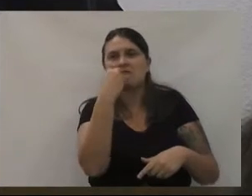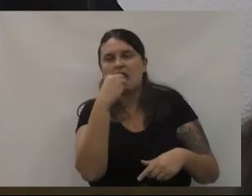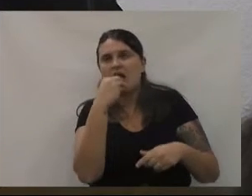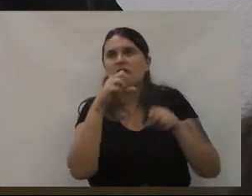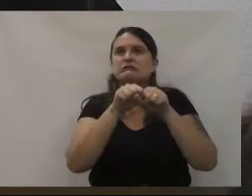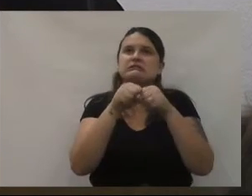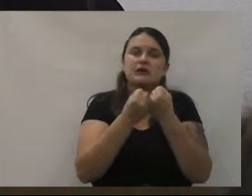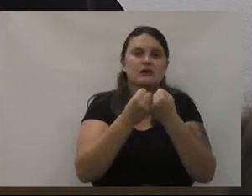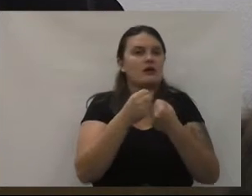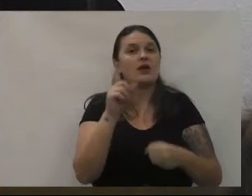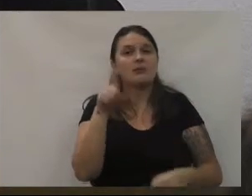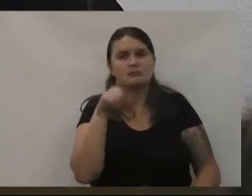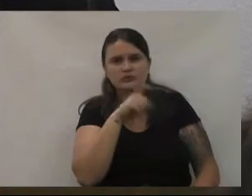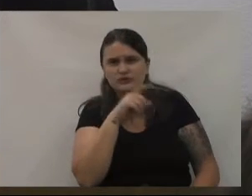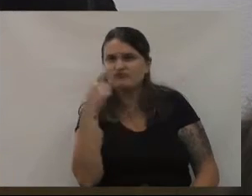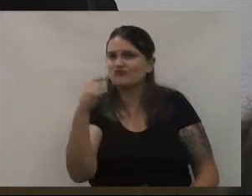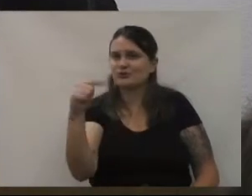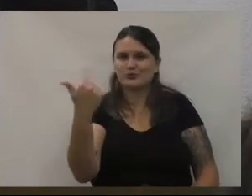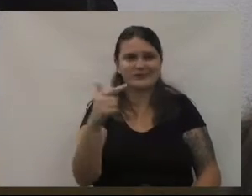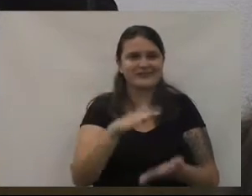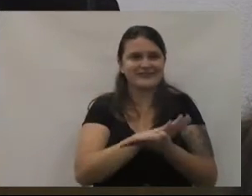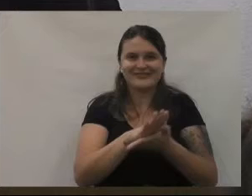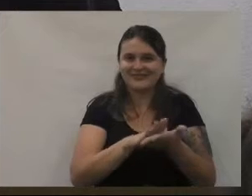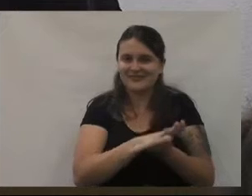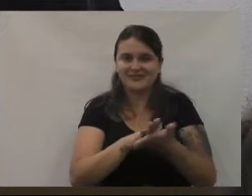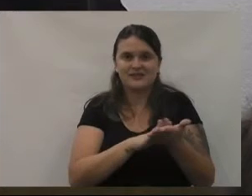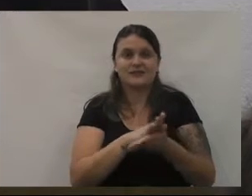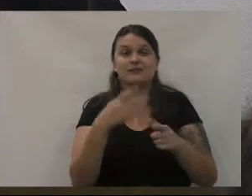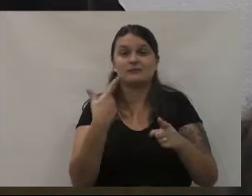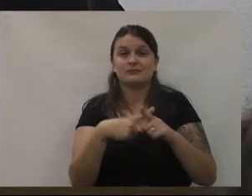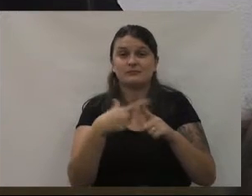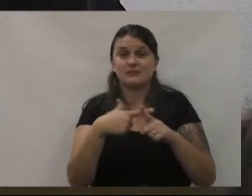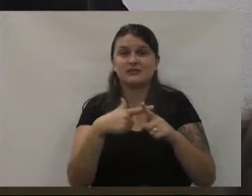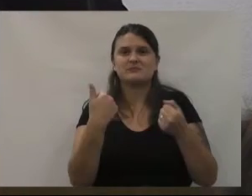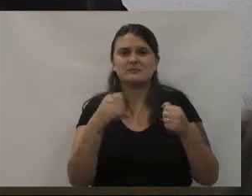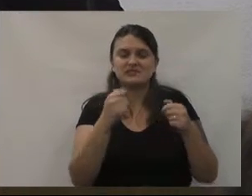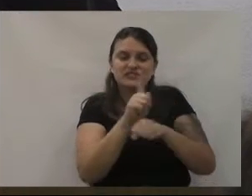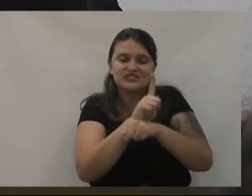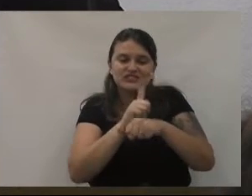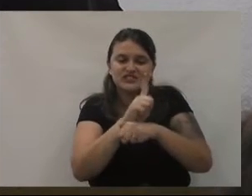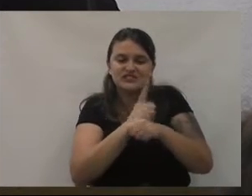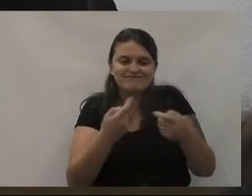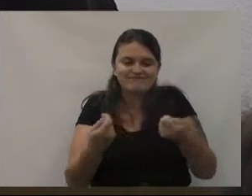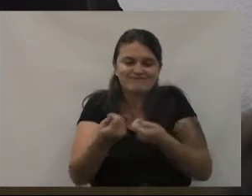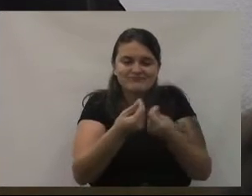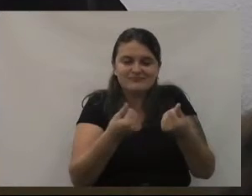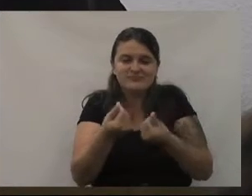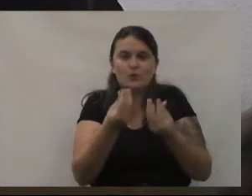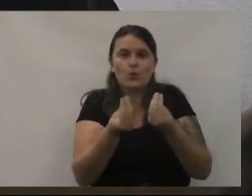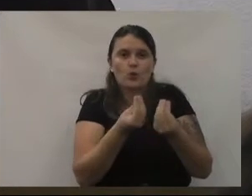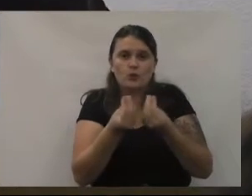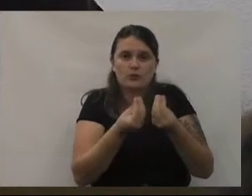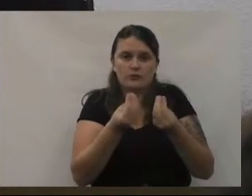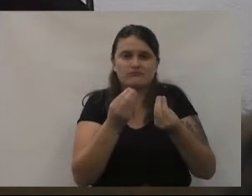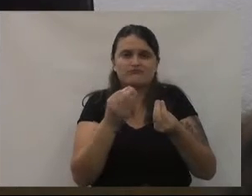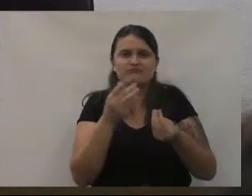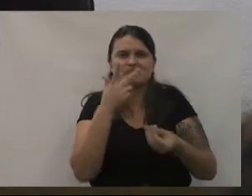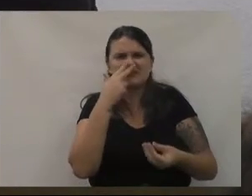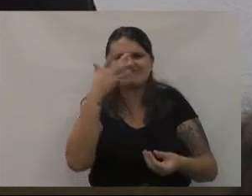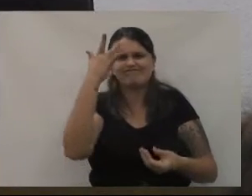com todas as fontes de custeio, não existe. É questão de gestão, é questão de gerenciamento. É